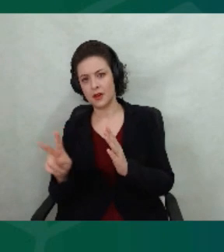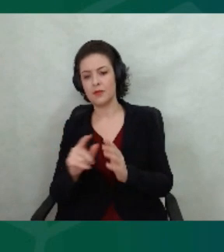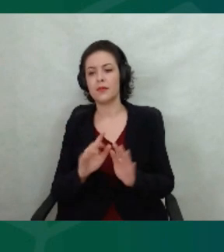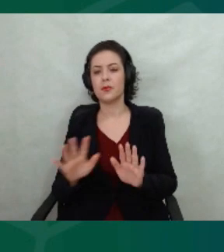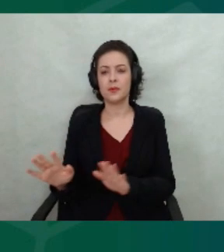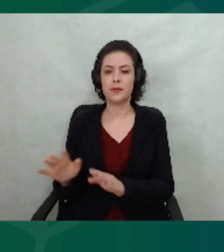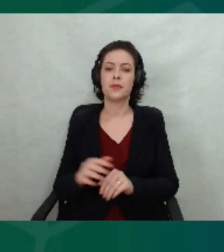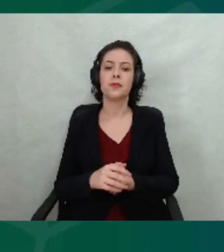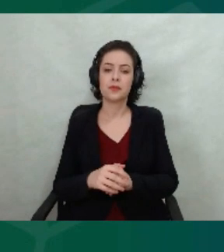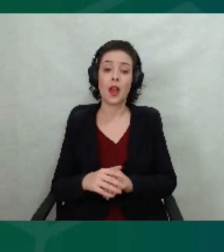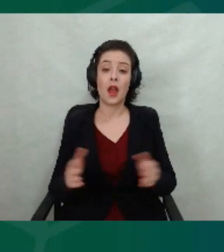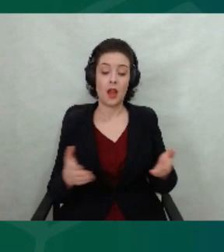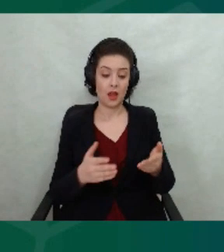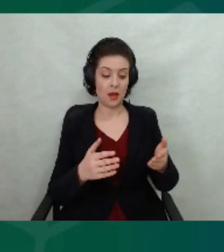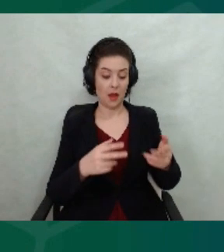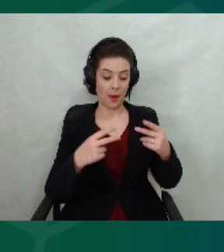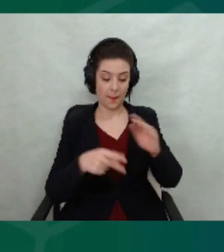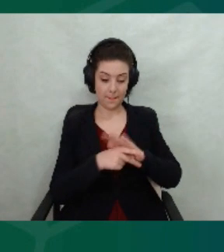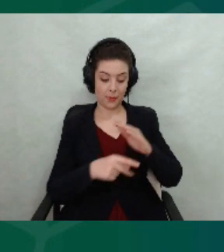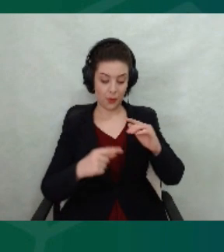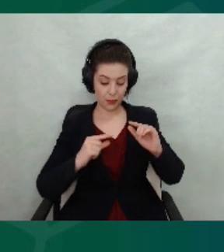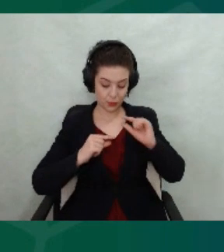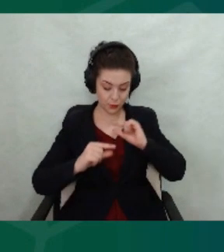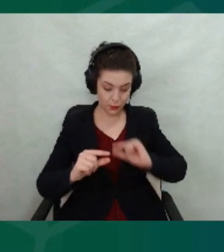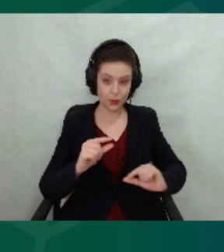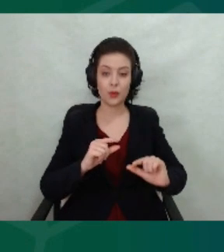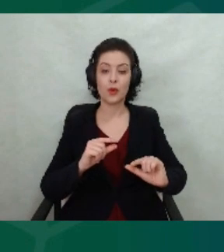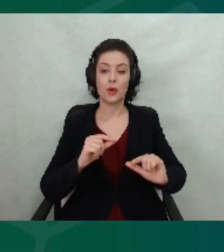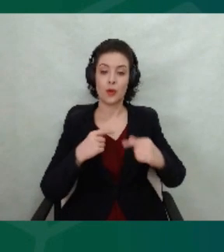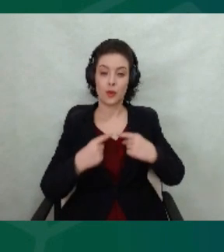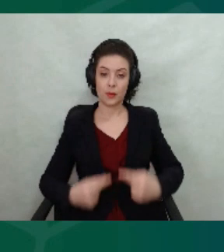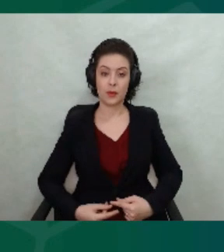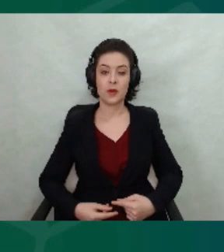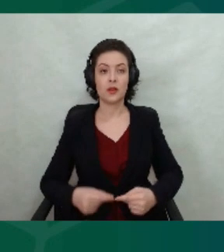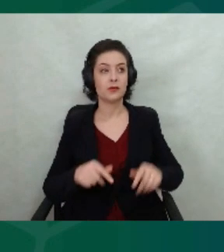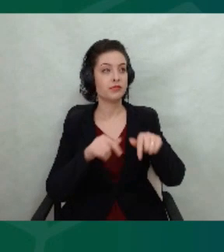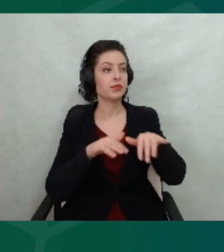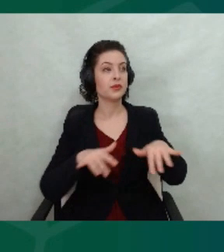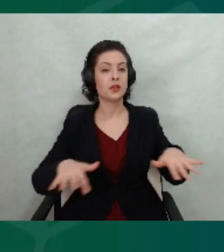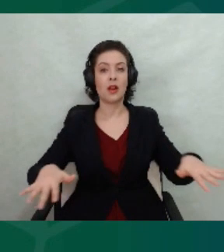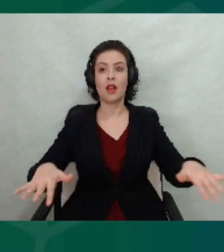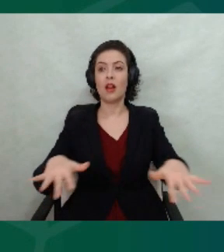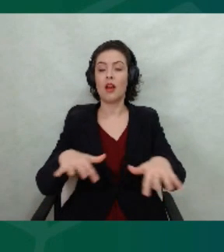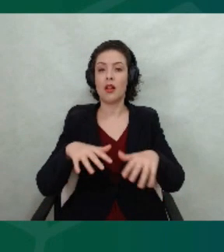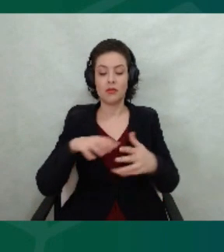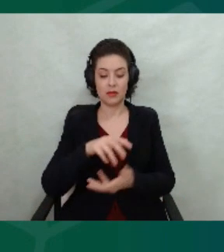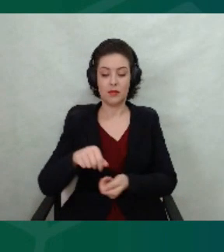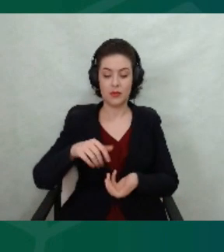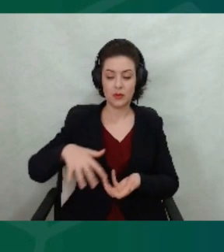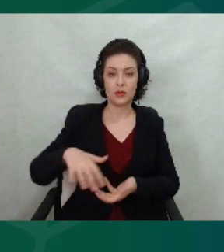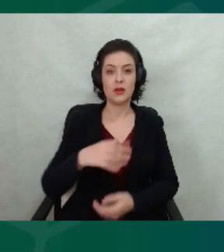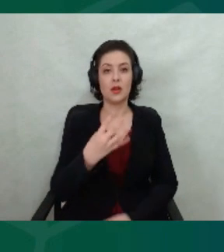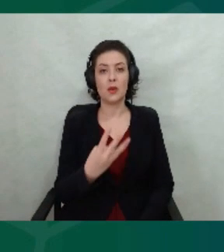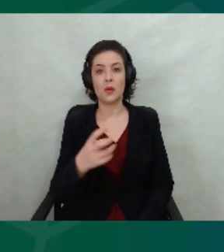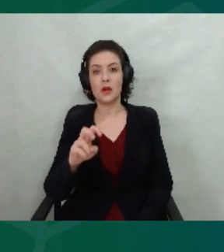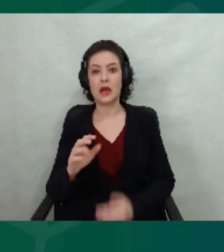humano ela é muito ubigo, espalhada no mundo, cerca de 45% a